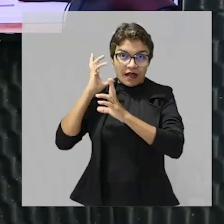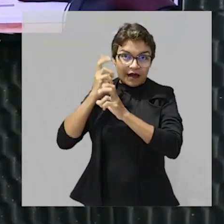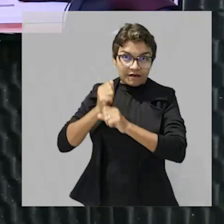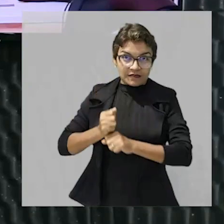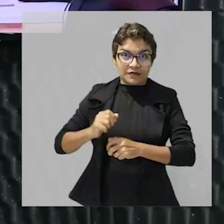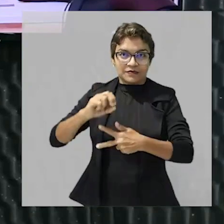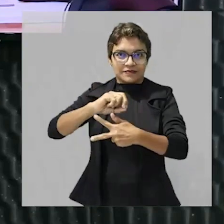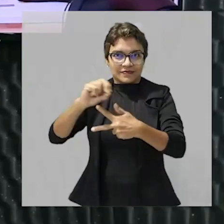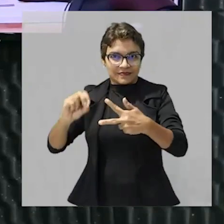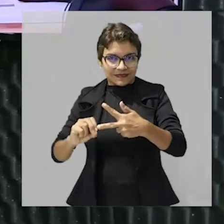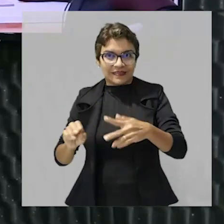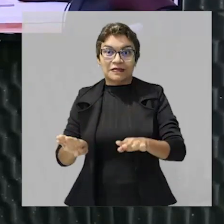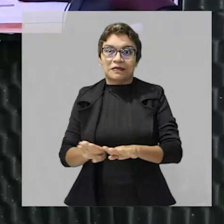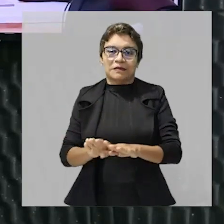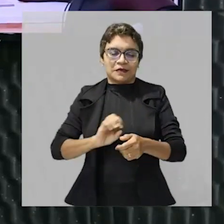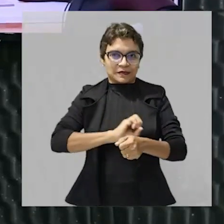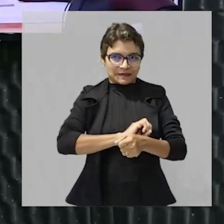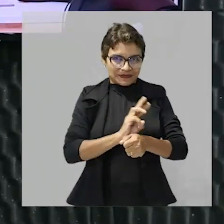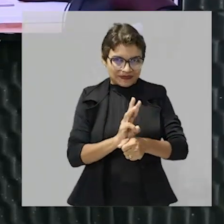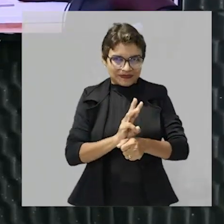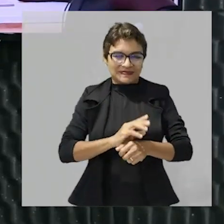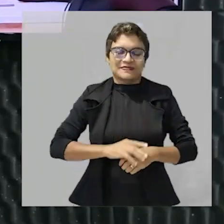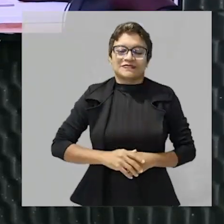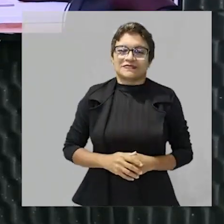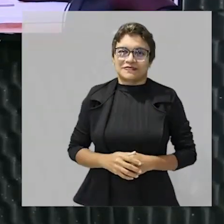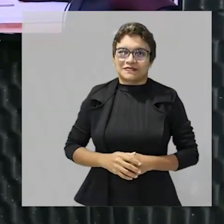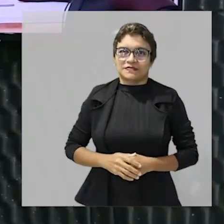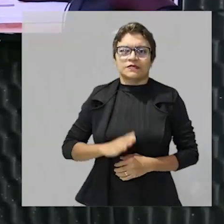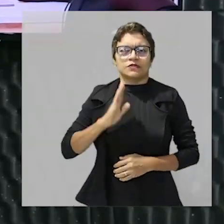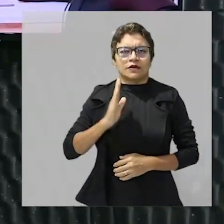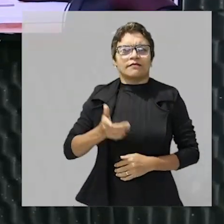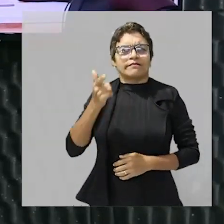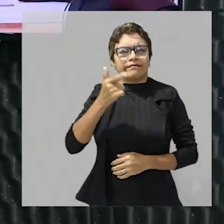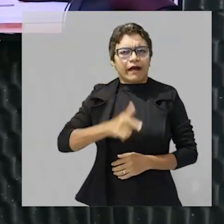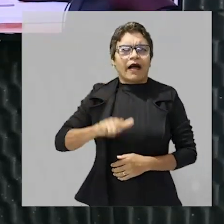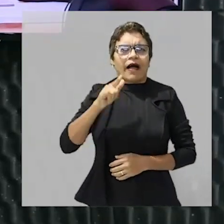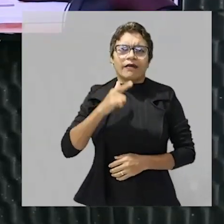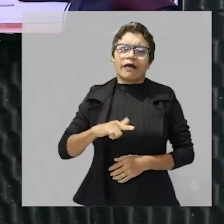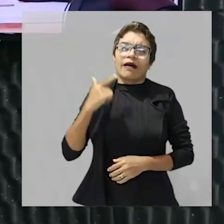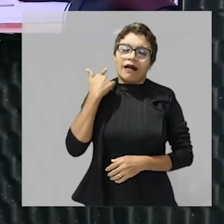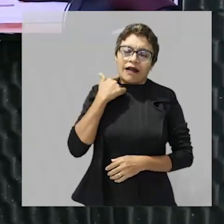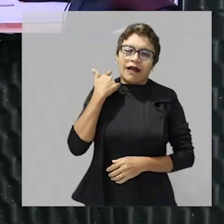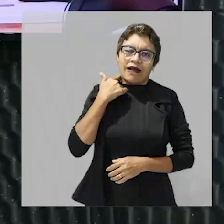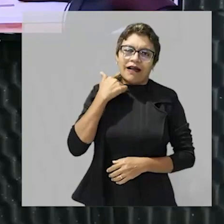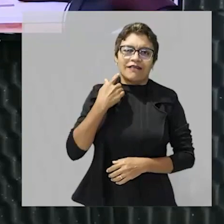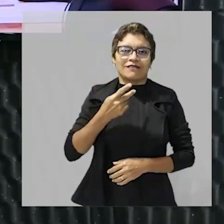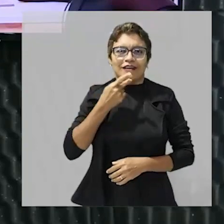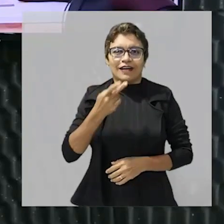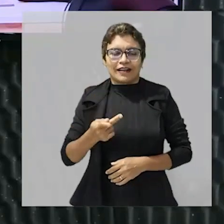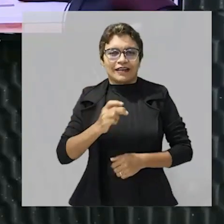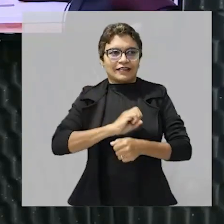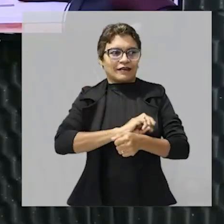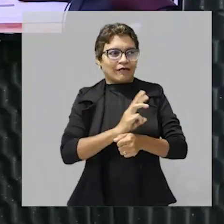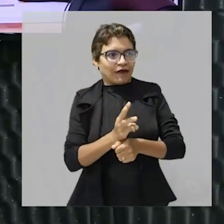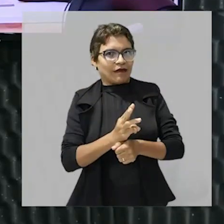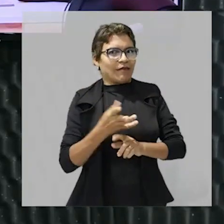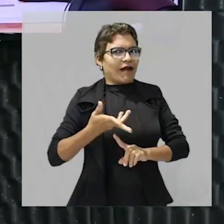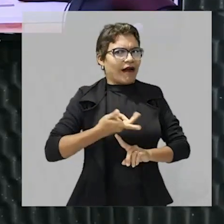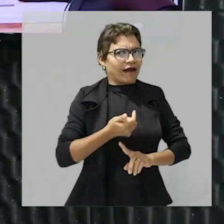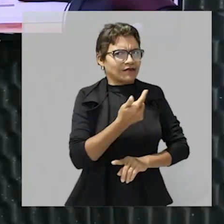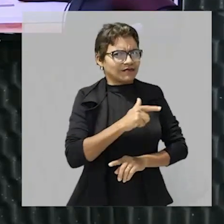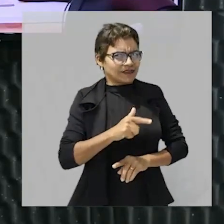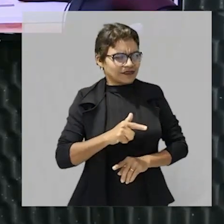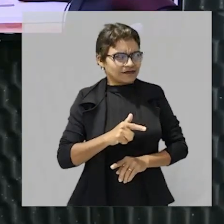e da UEMA no país. Aquilo que eu estou repetindo toda a aula. Professor, não tem arte na UEMA?